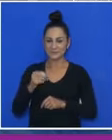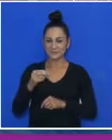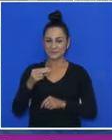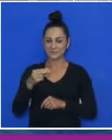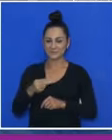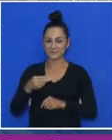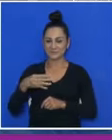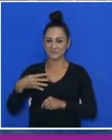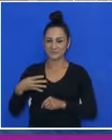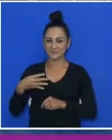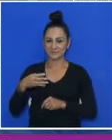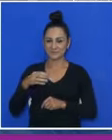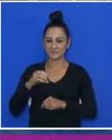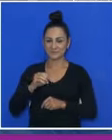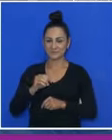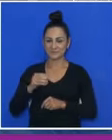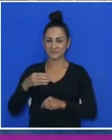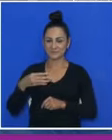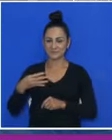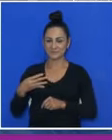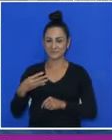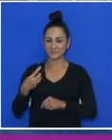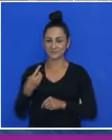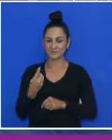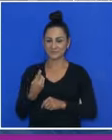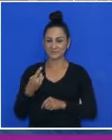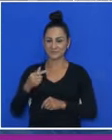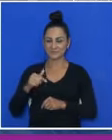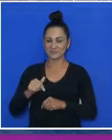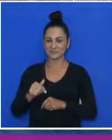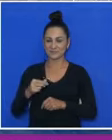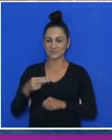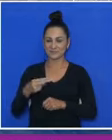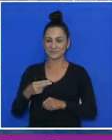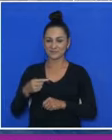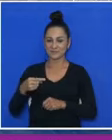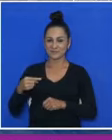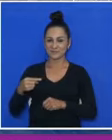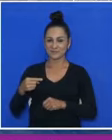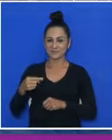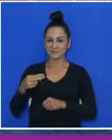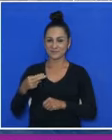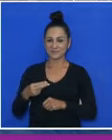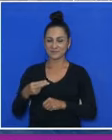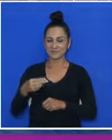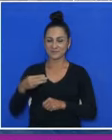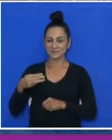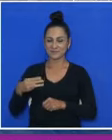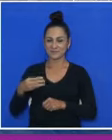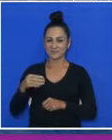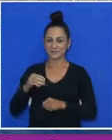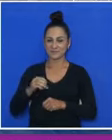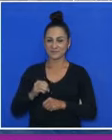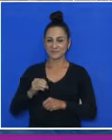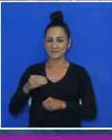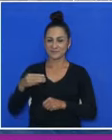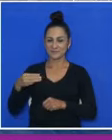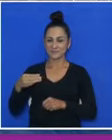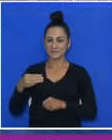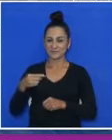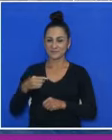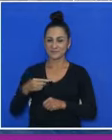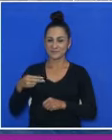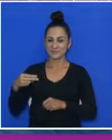20, 24, 04, 17... 21, 23, 03,